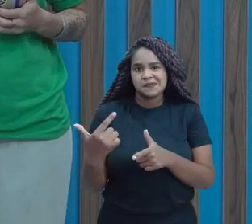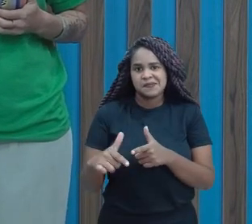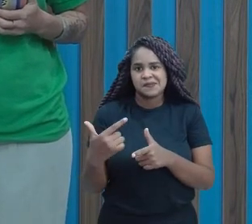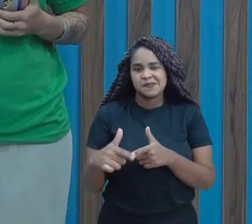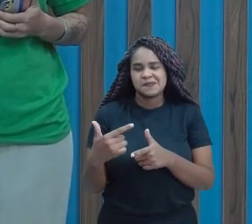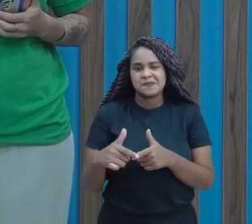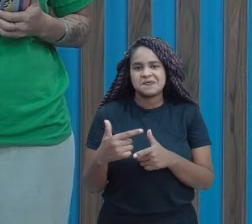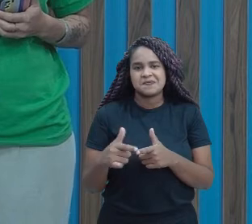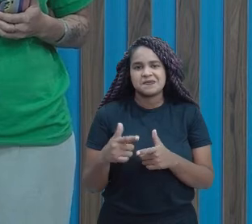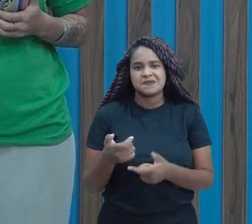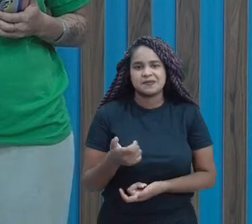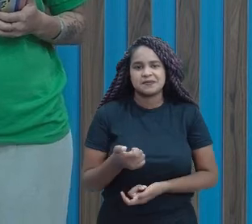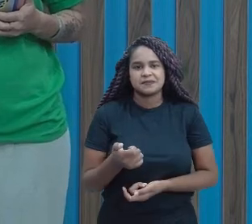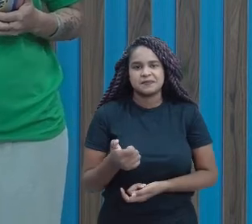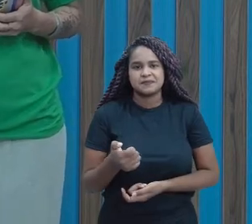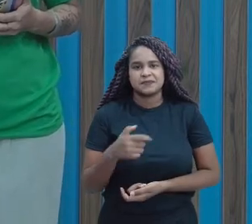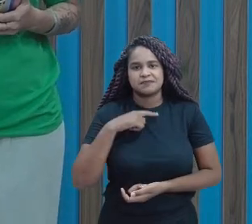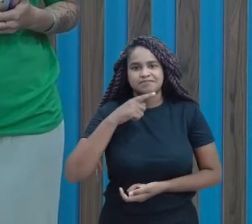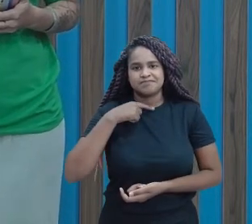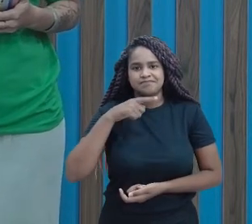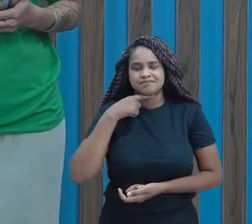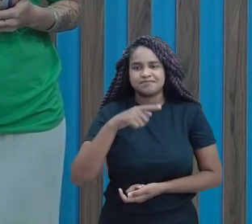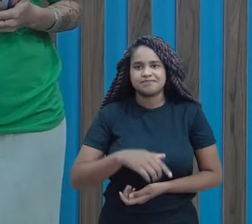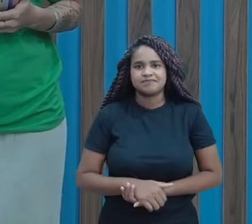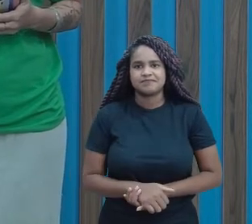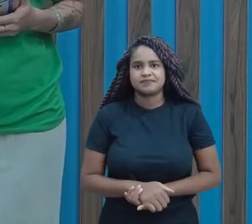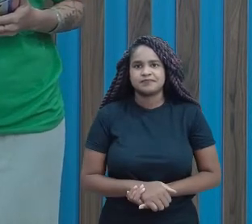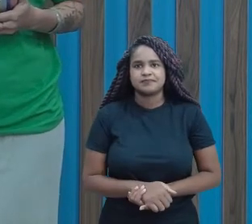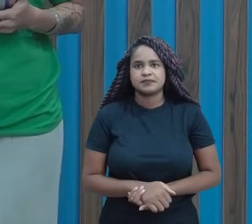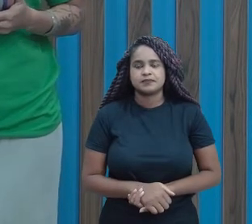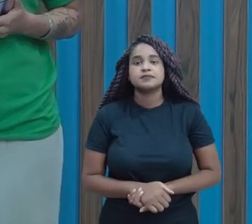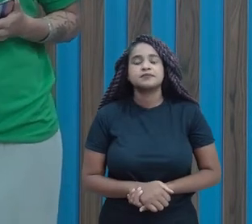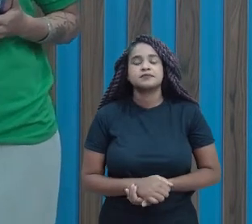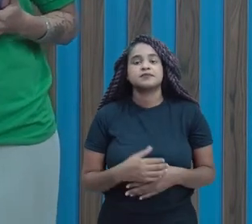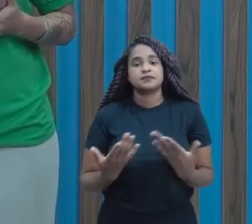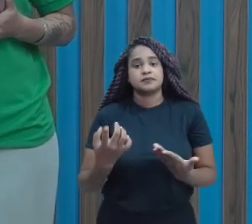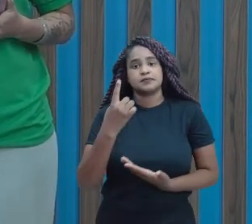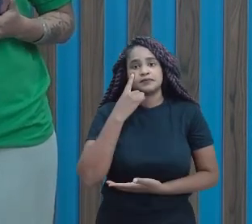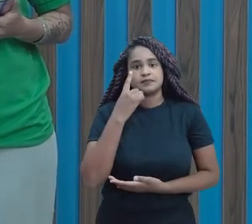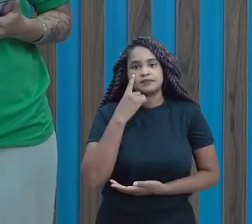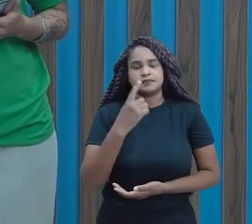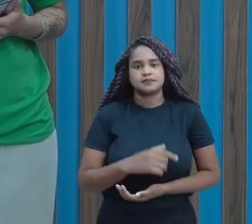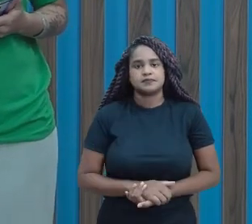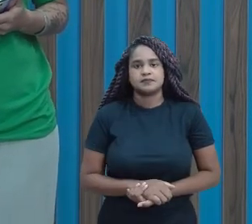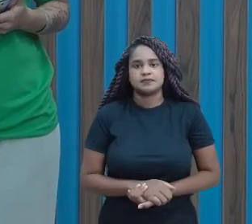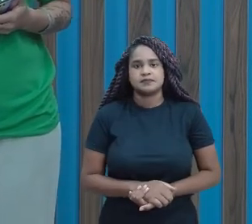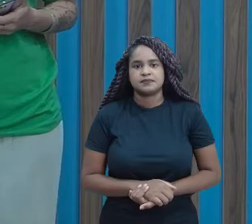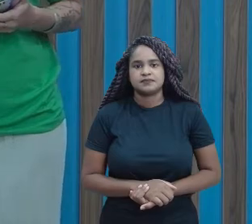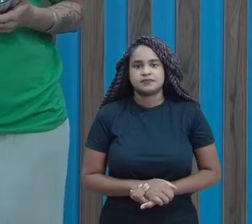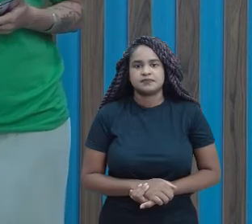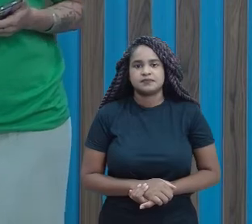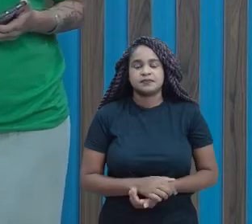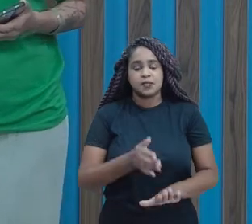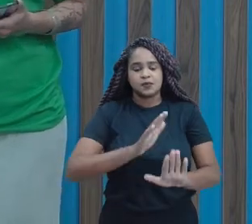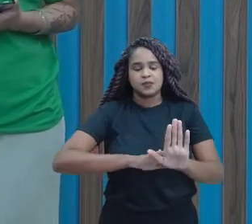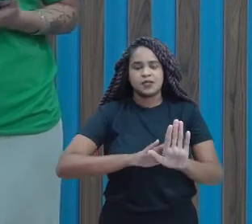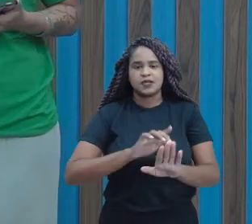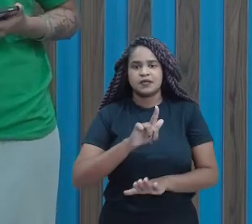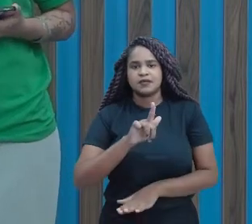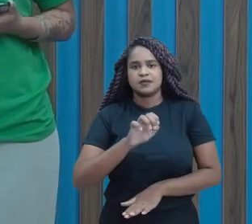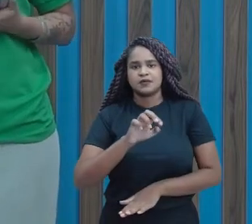probleminha técnico aqui. No passador. Pronto, então algumas formas... Giovana está sempre atenta ali.